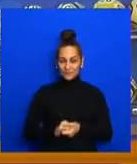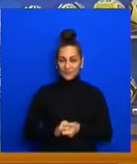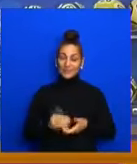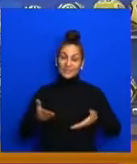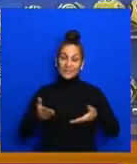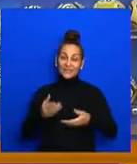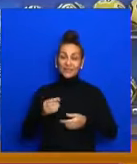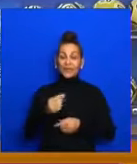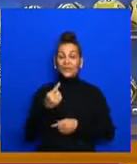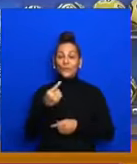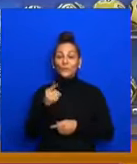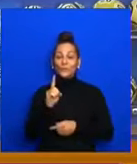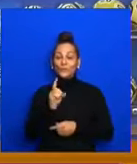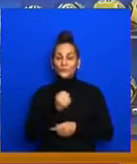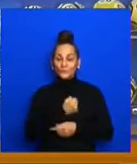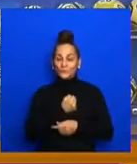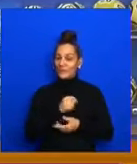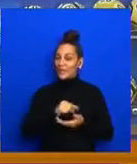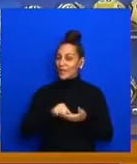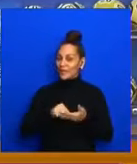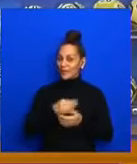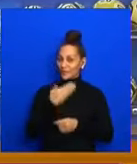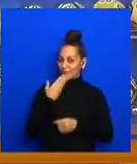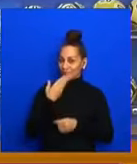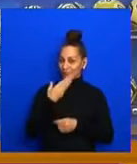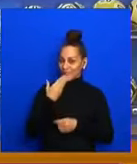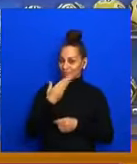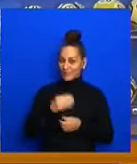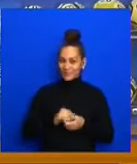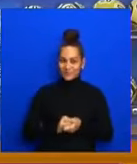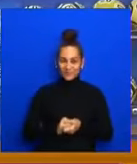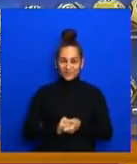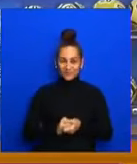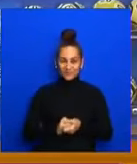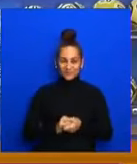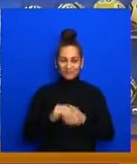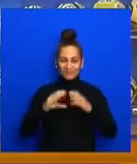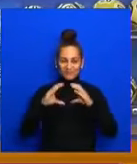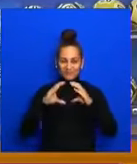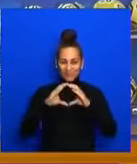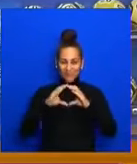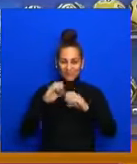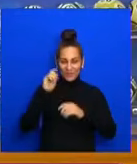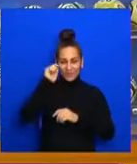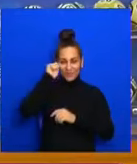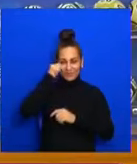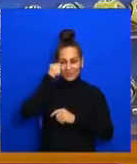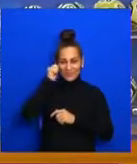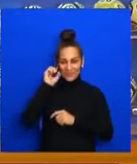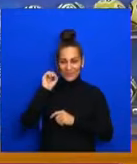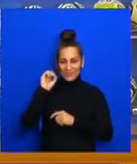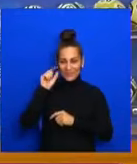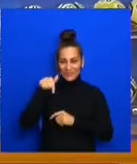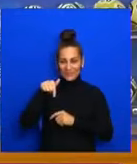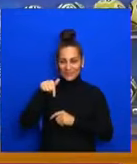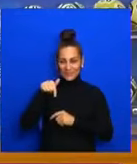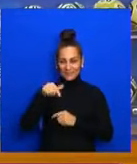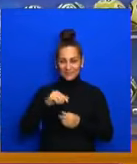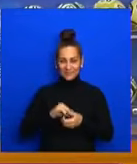E agora o 15º e último número da Loto Fácil. Bola preta, 07.